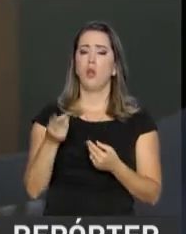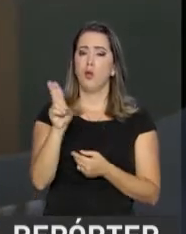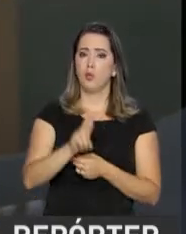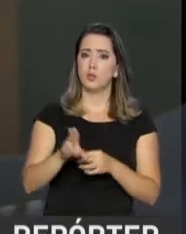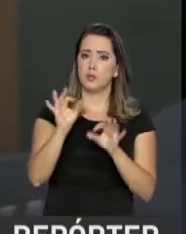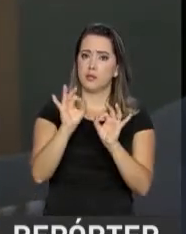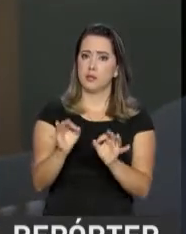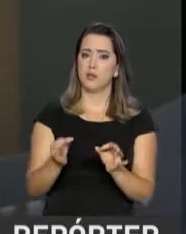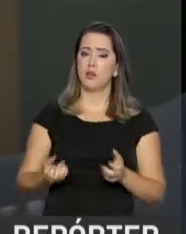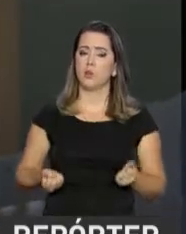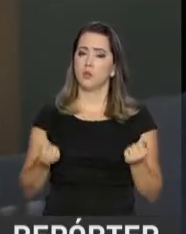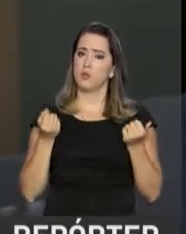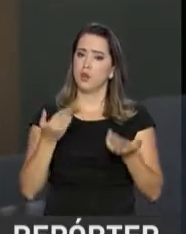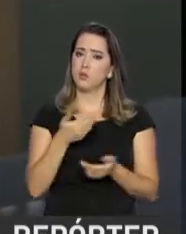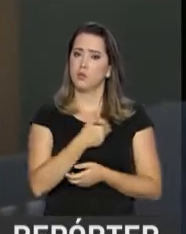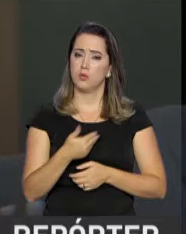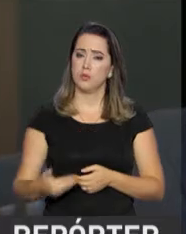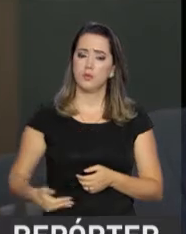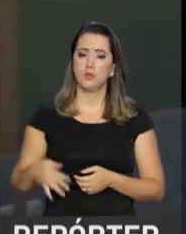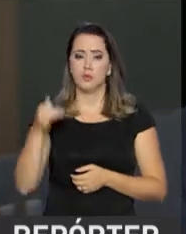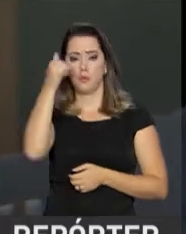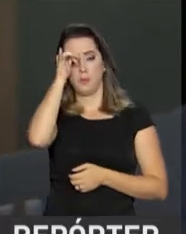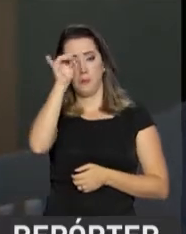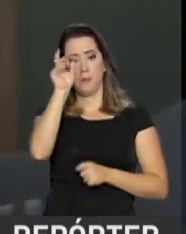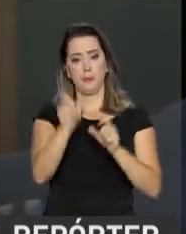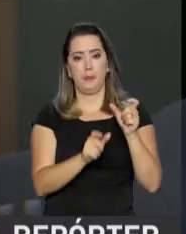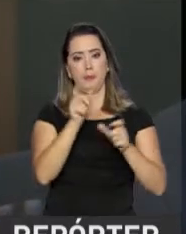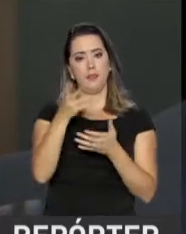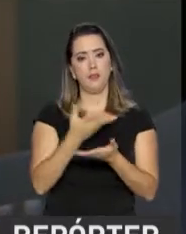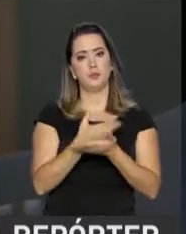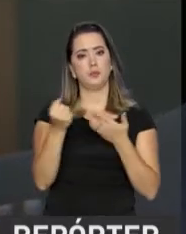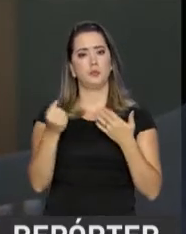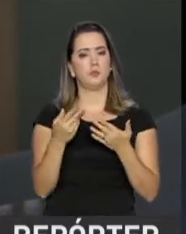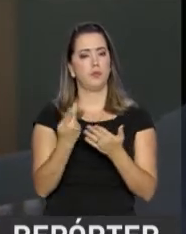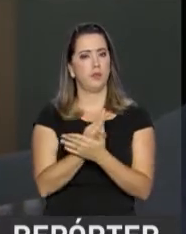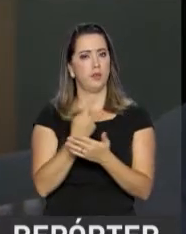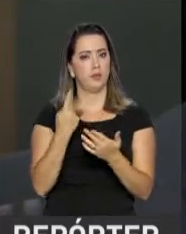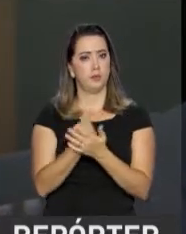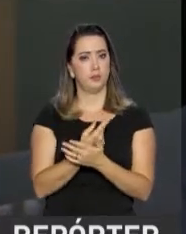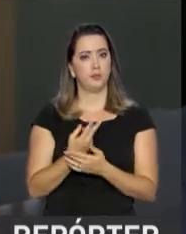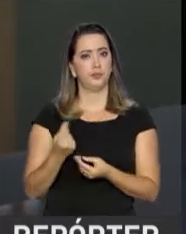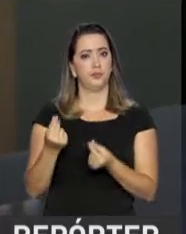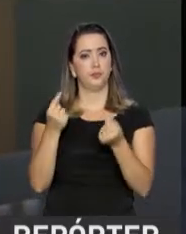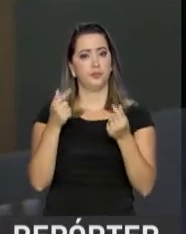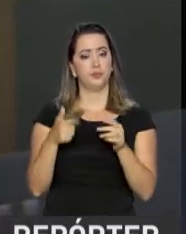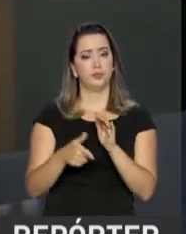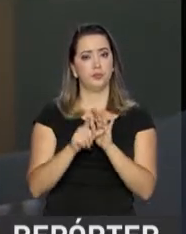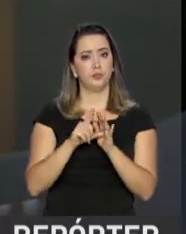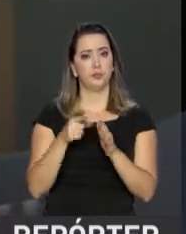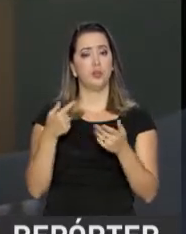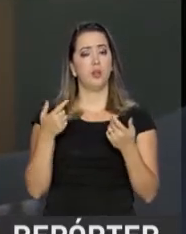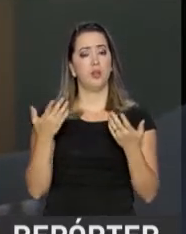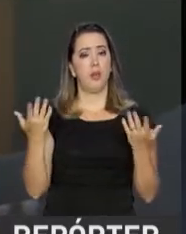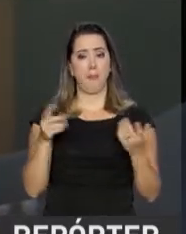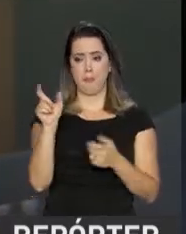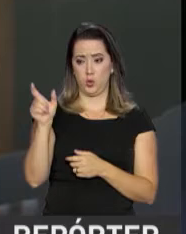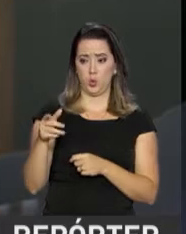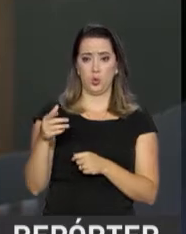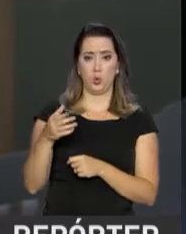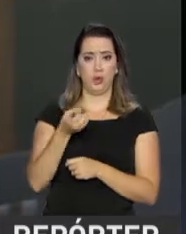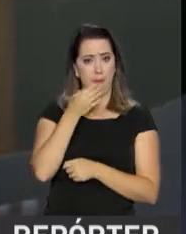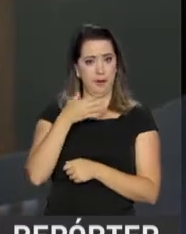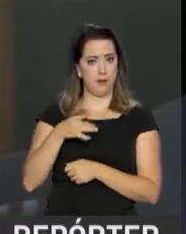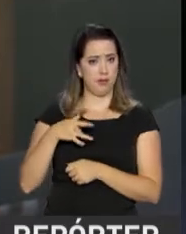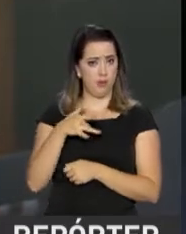gastos é evitar que pessoas recebiam indevidamente benefícios que estejam saudáveis recebendo auxílio doença